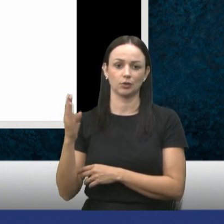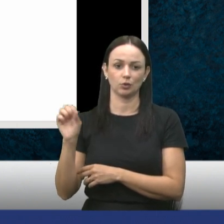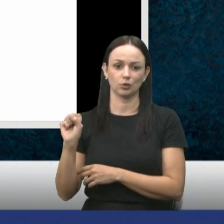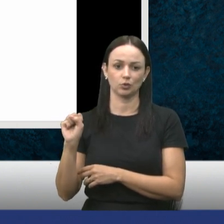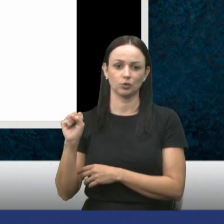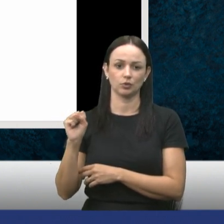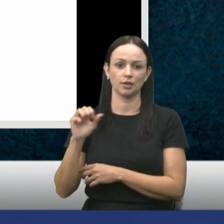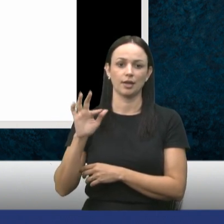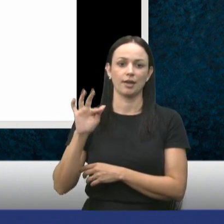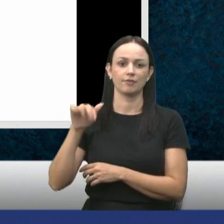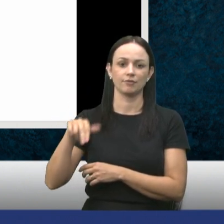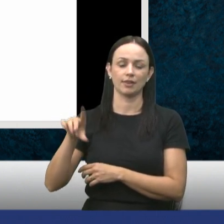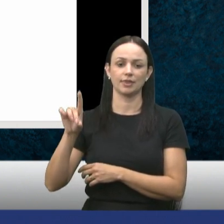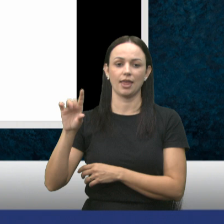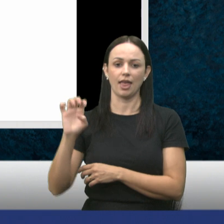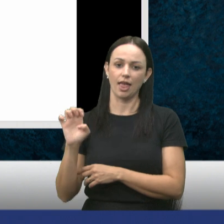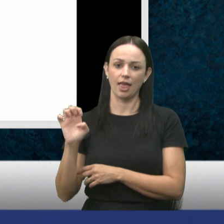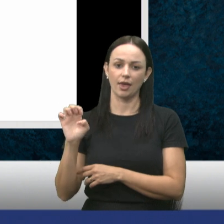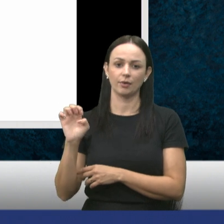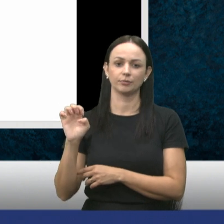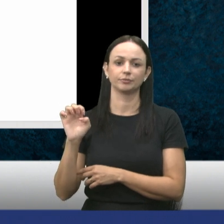3.707.348. E o FNDE,